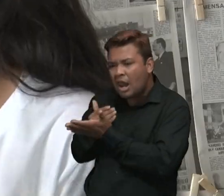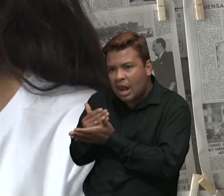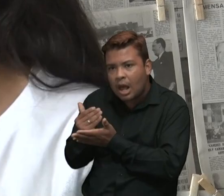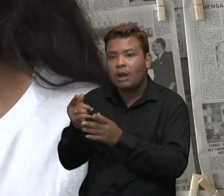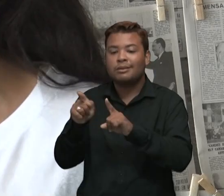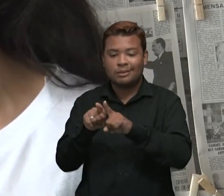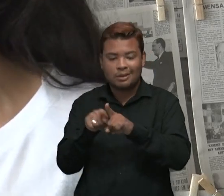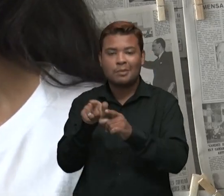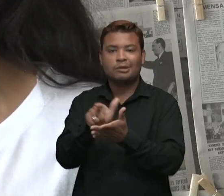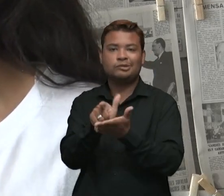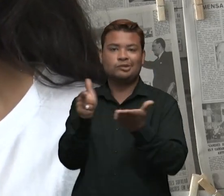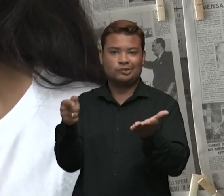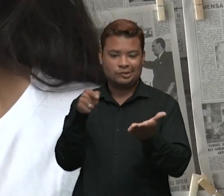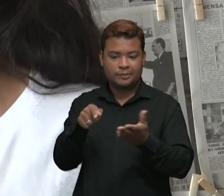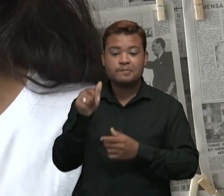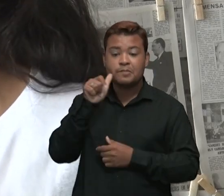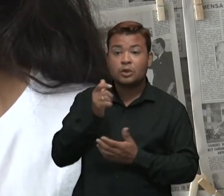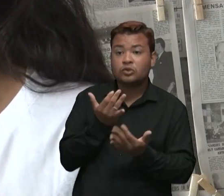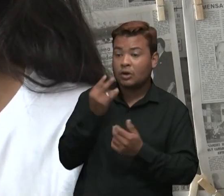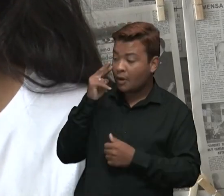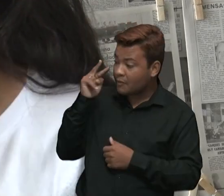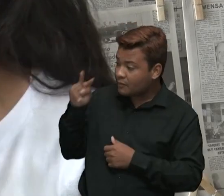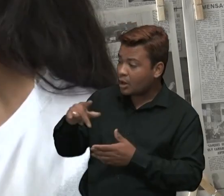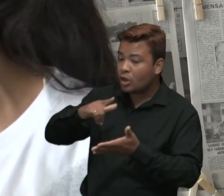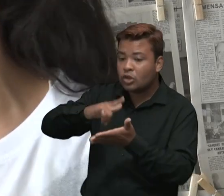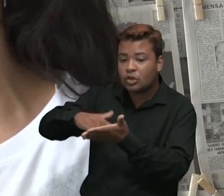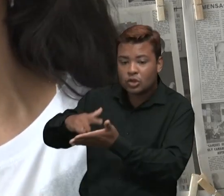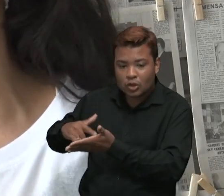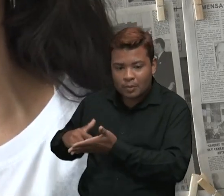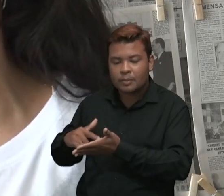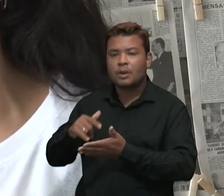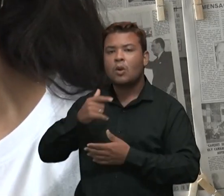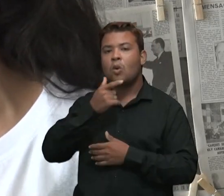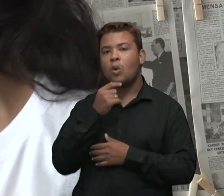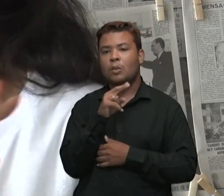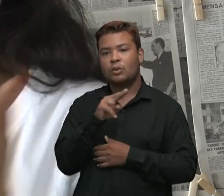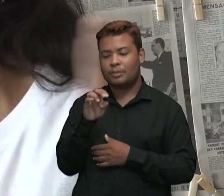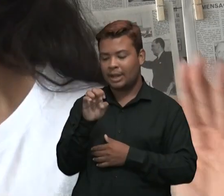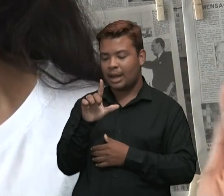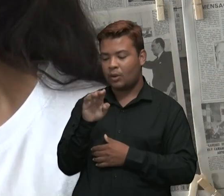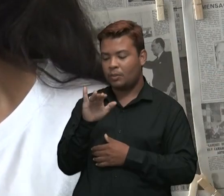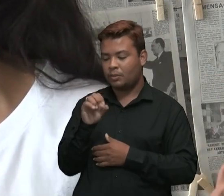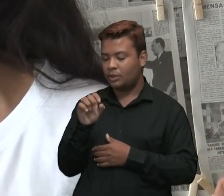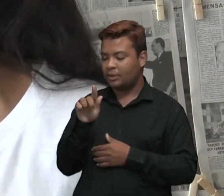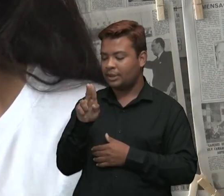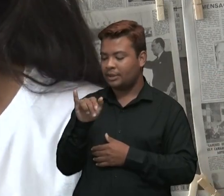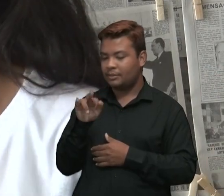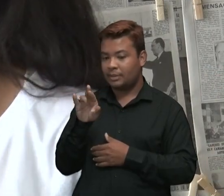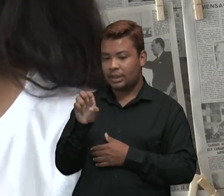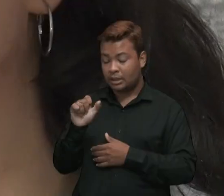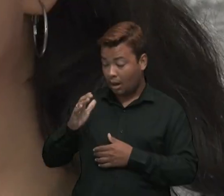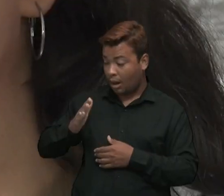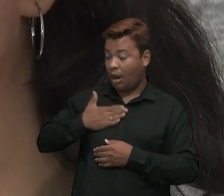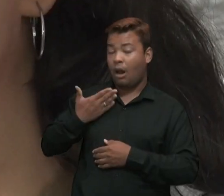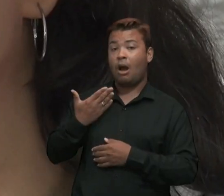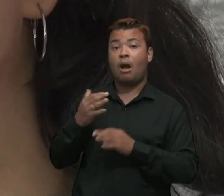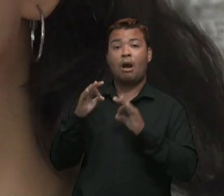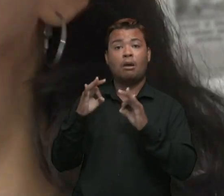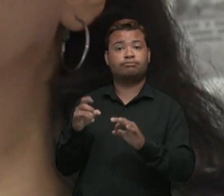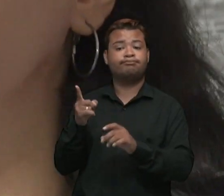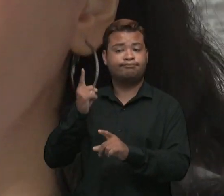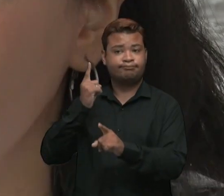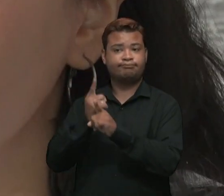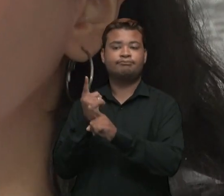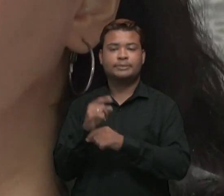A jovem viu alguns documentos do seu Elbio Guimarães, já falecido, e teve a surpresa. Na época, ela